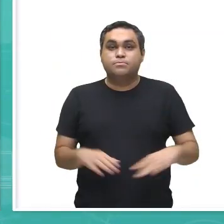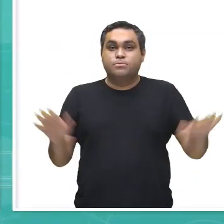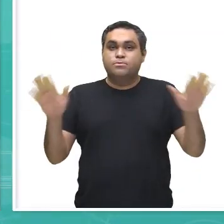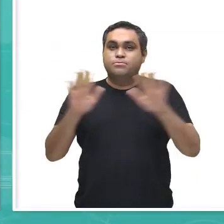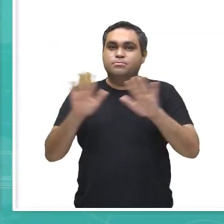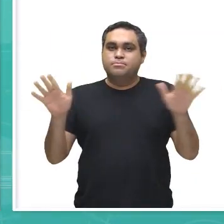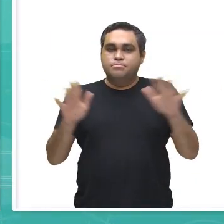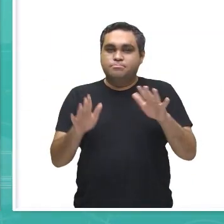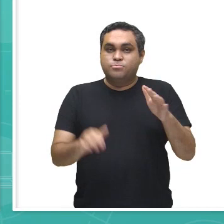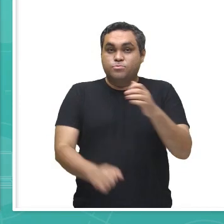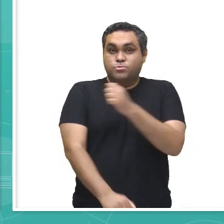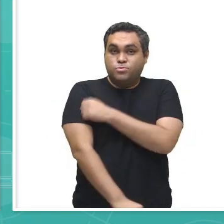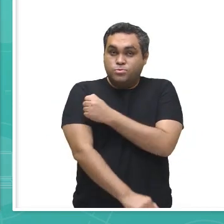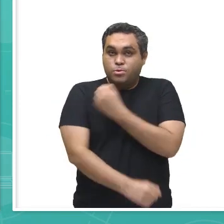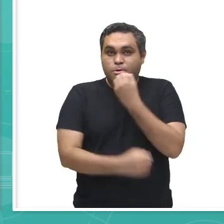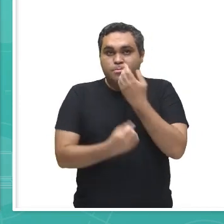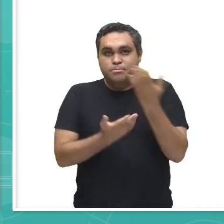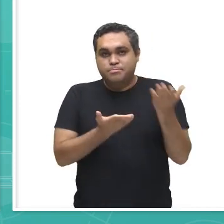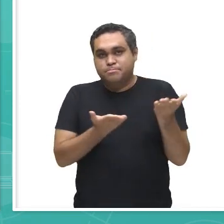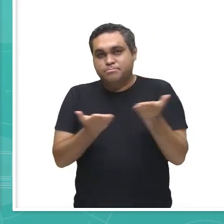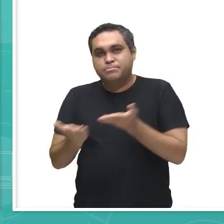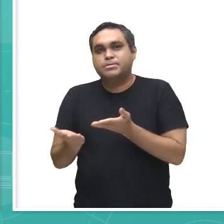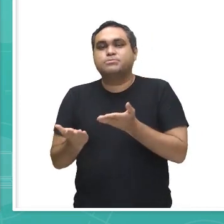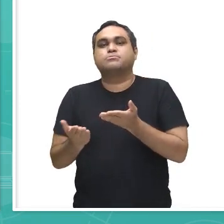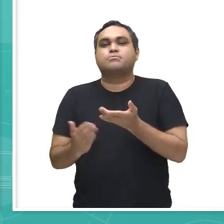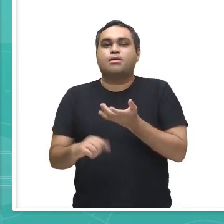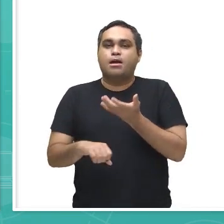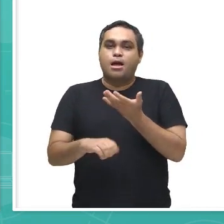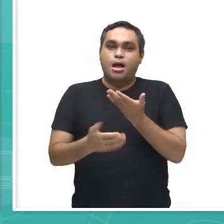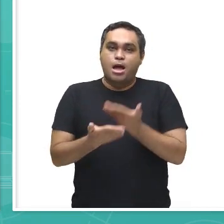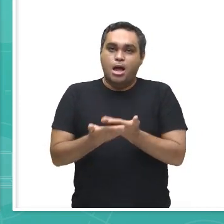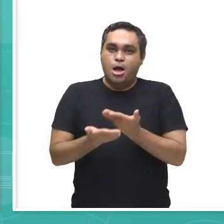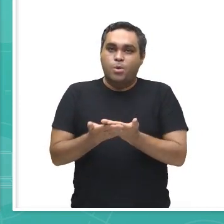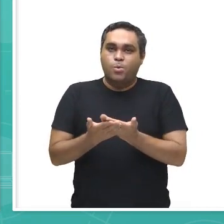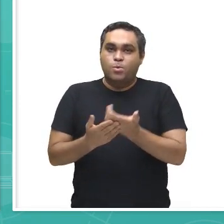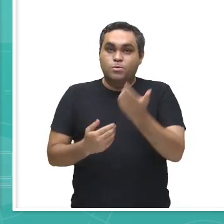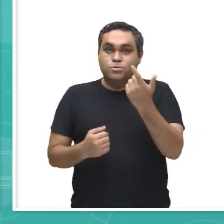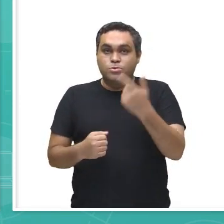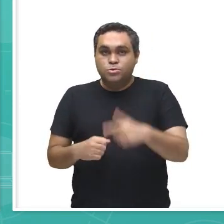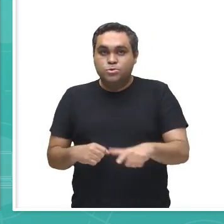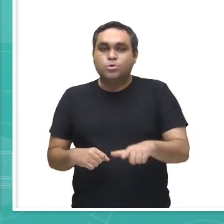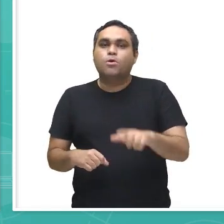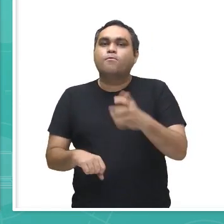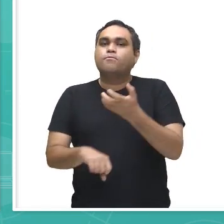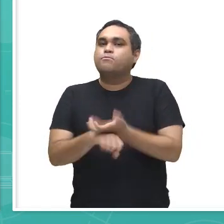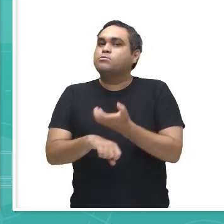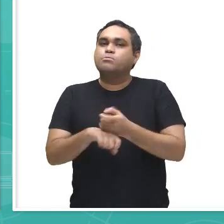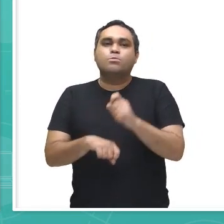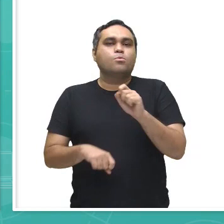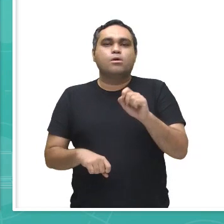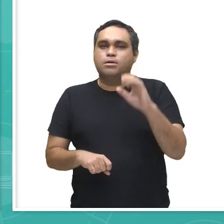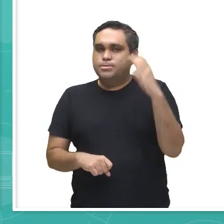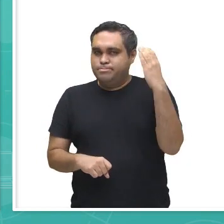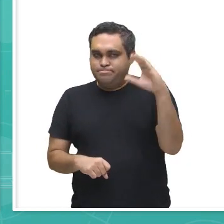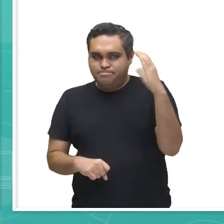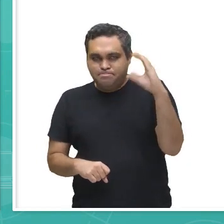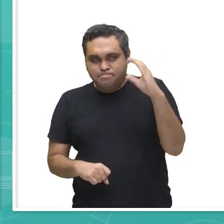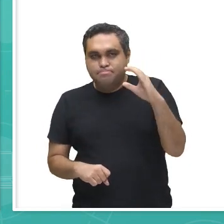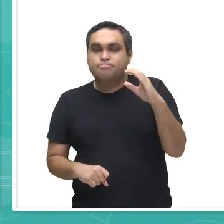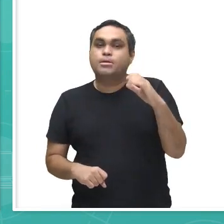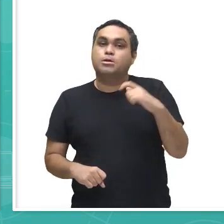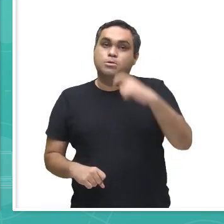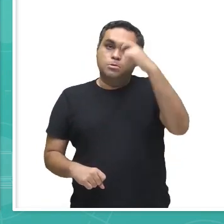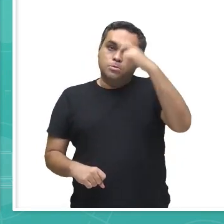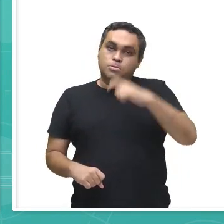Olá, alunos! Sejam bem-vindos a mais uma aula do nosso componente de ciências. Eu sou a professora Gisele